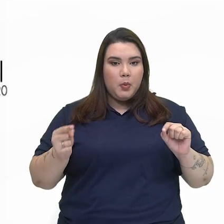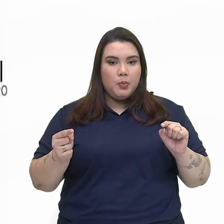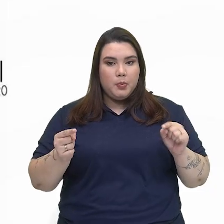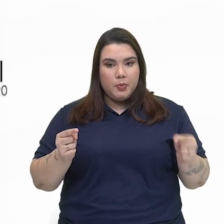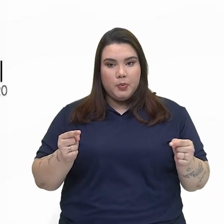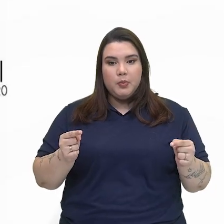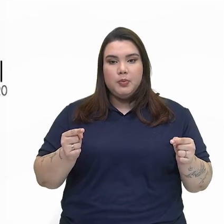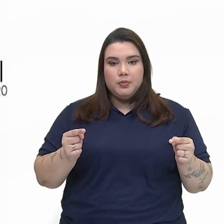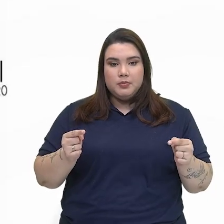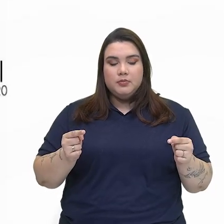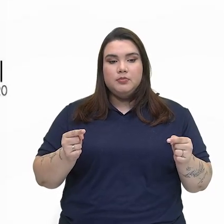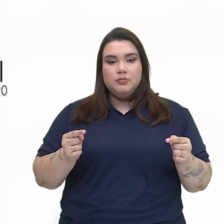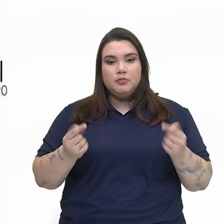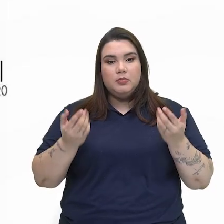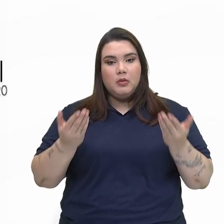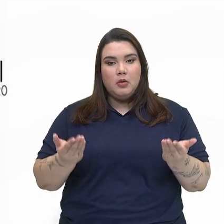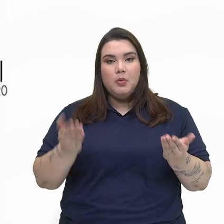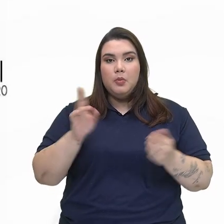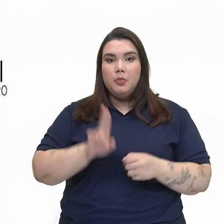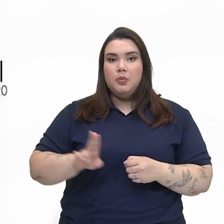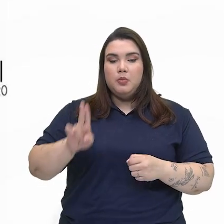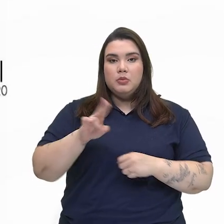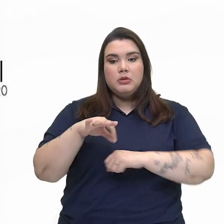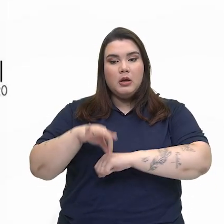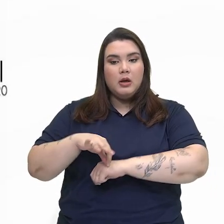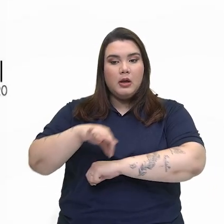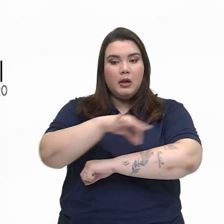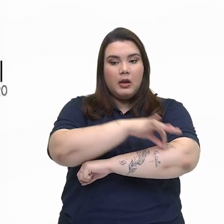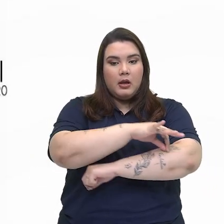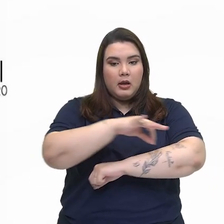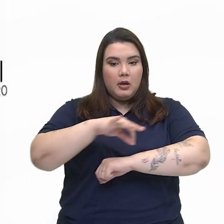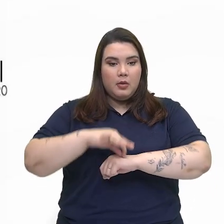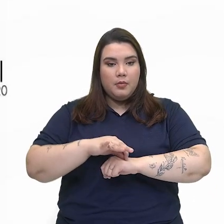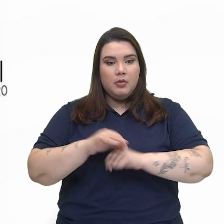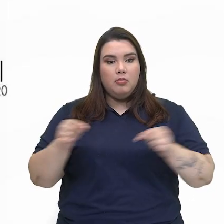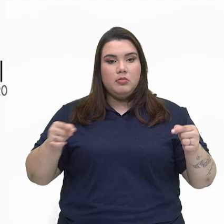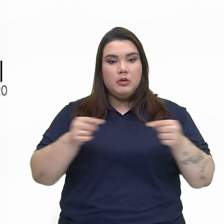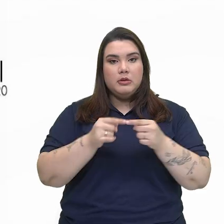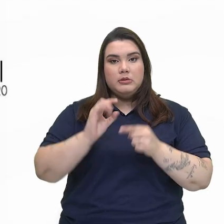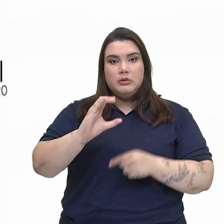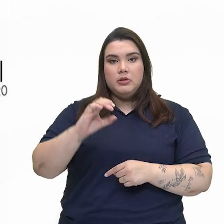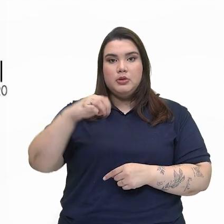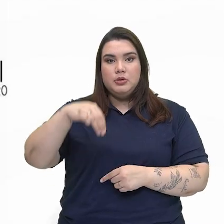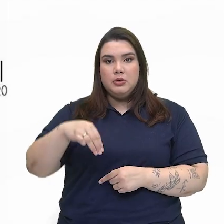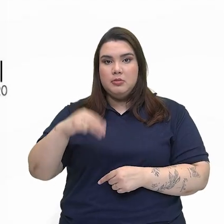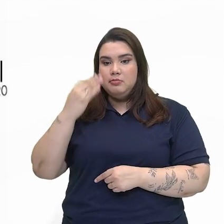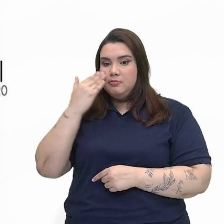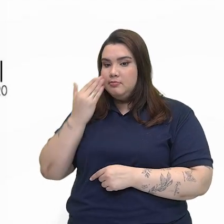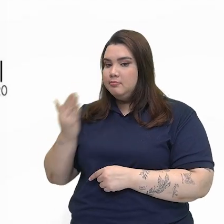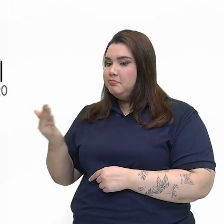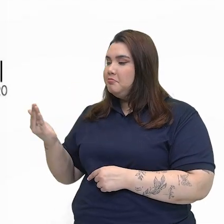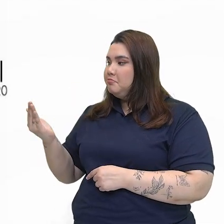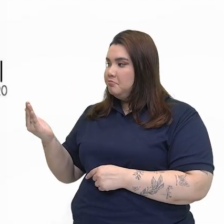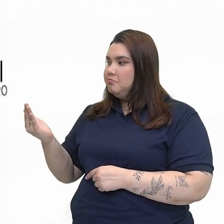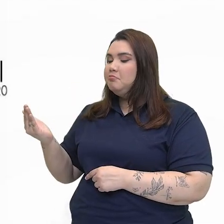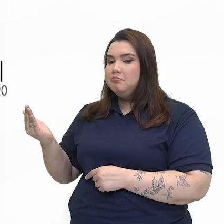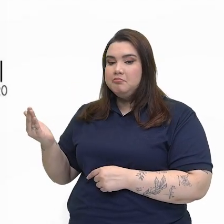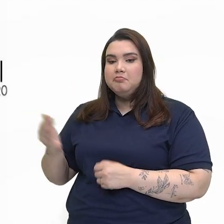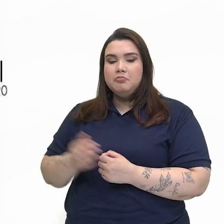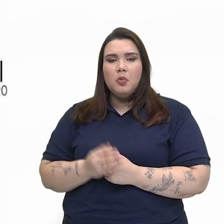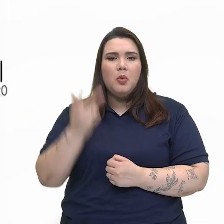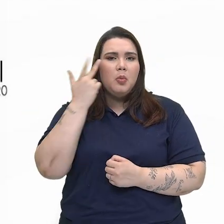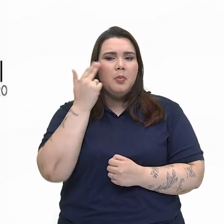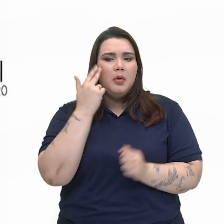um segmento de reta, utilizando para isso uma régua graduada em centímetros. É uma régua normal